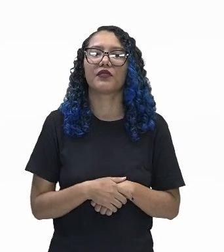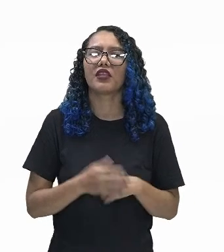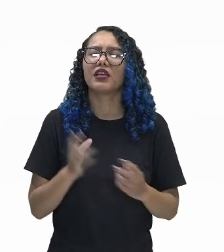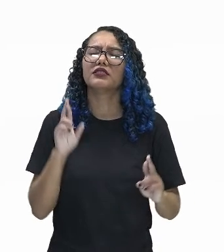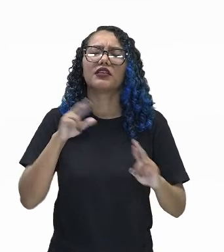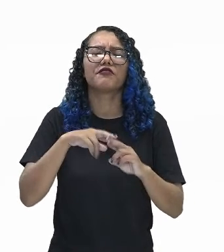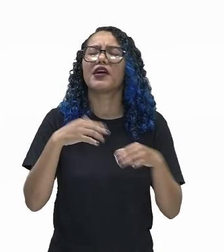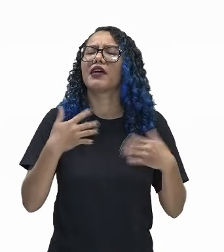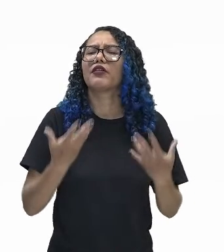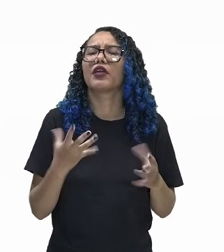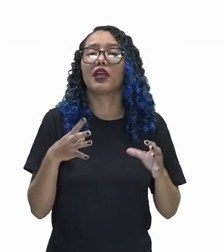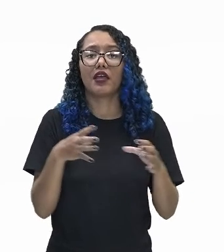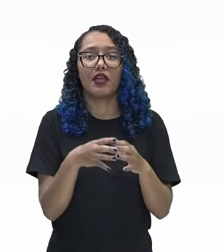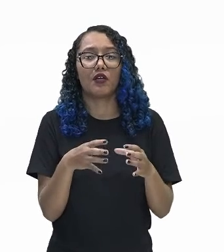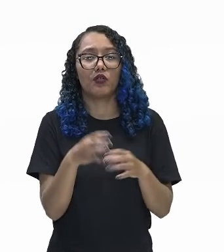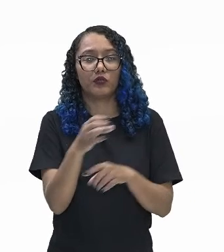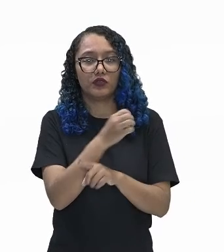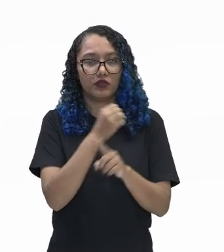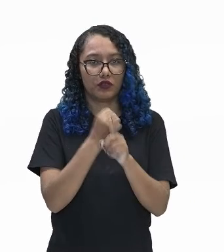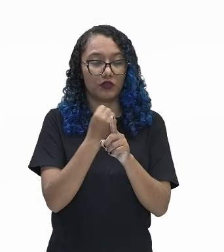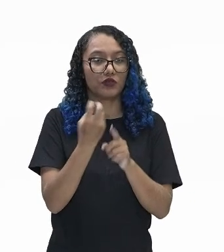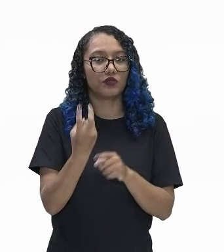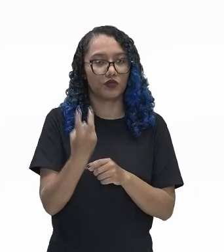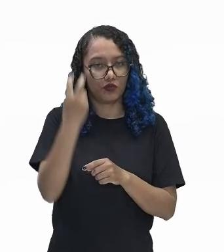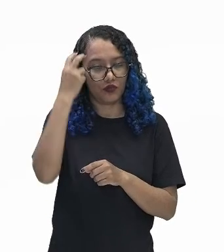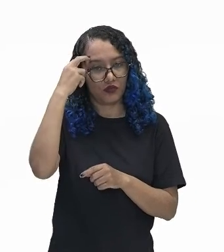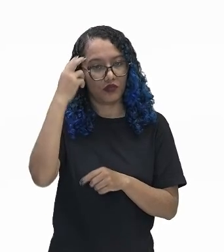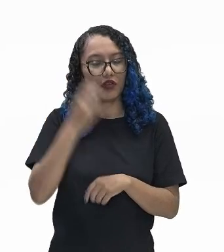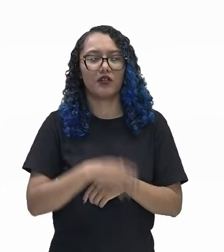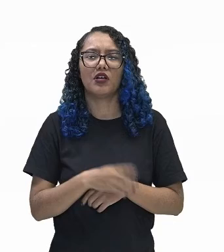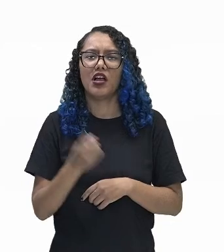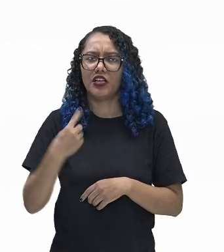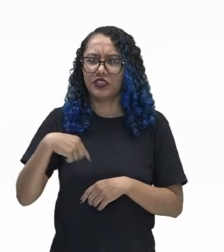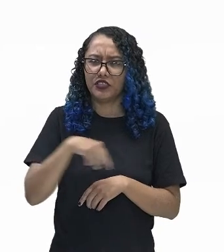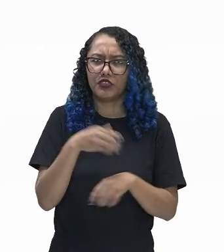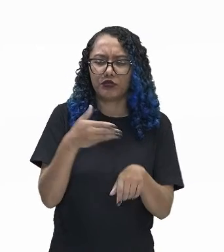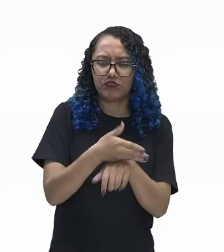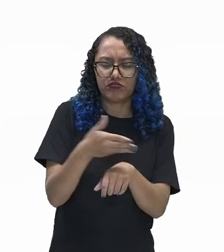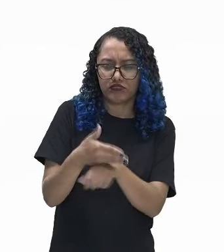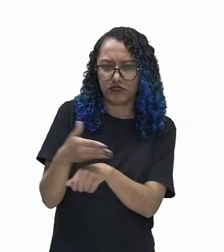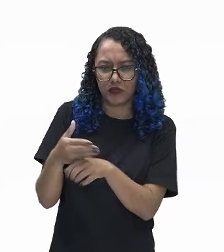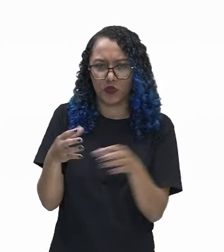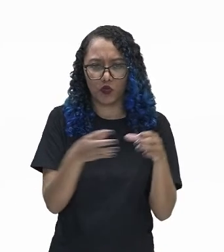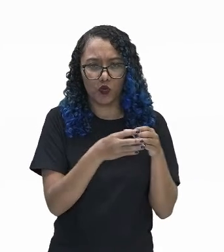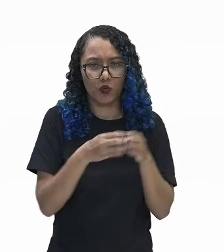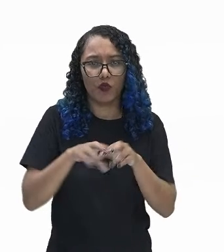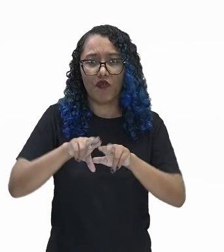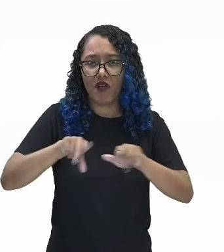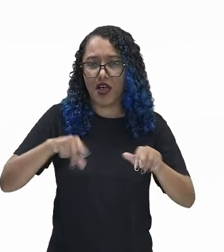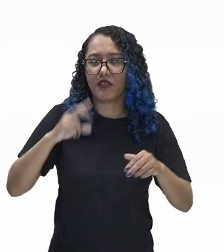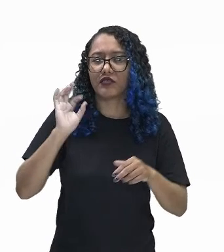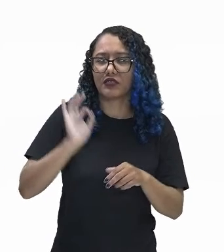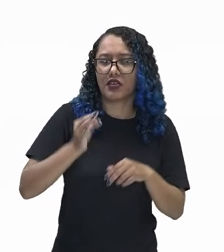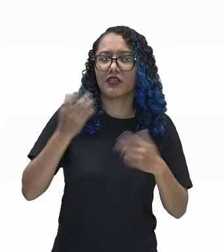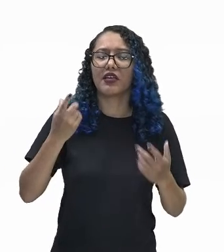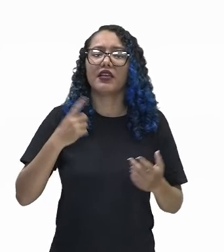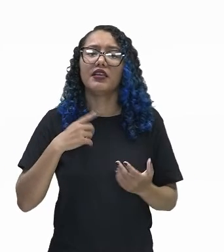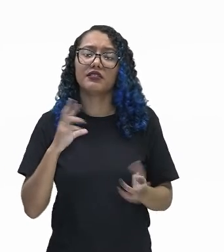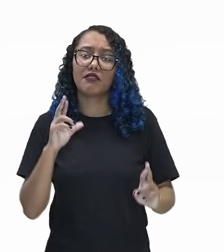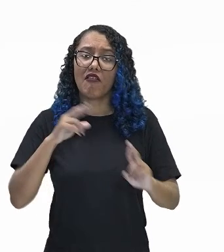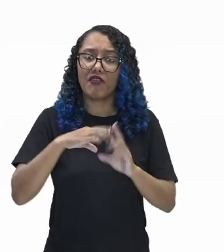relacionada ao grupo social, né? A gente participa de vários grupos, certo? E aí se relaciona a um grupo social,